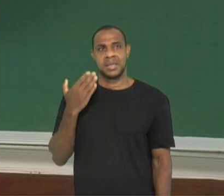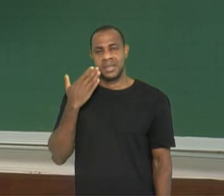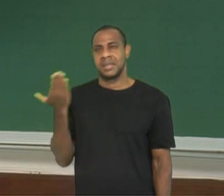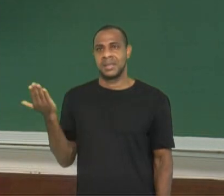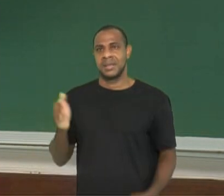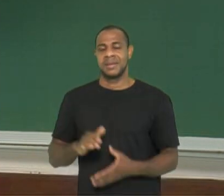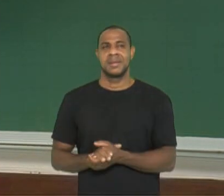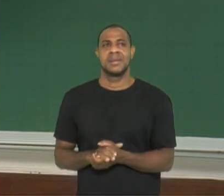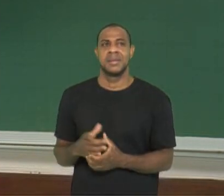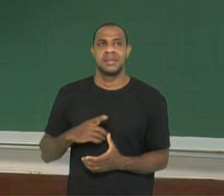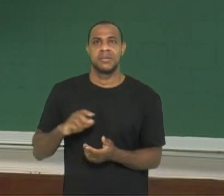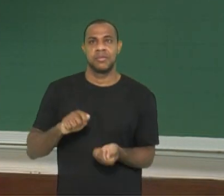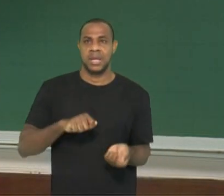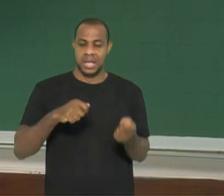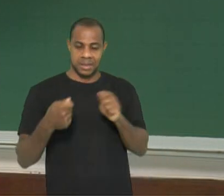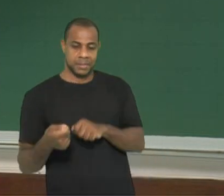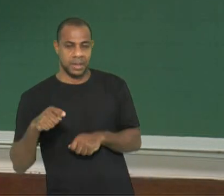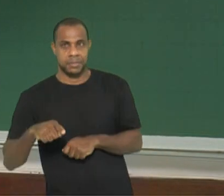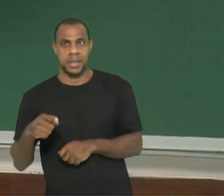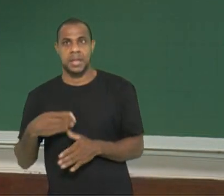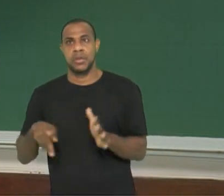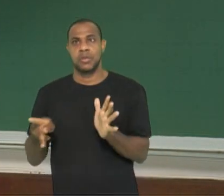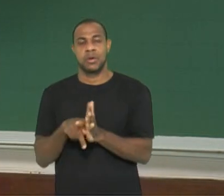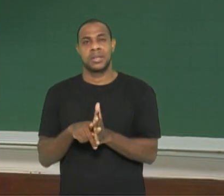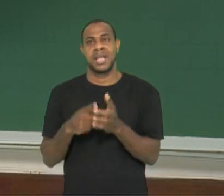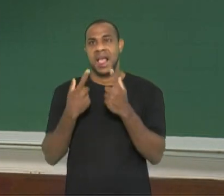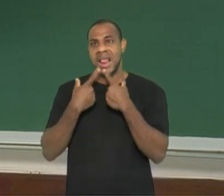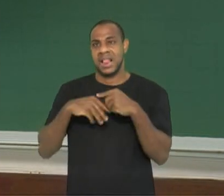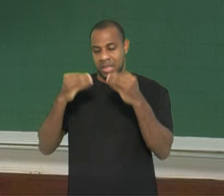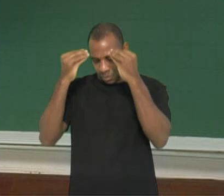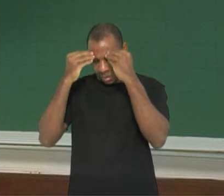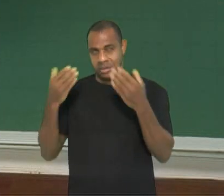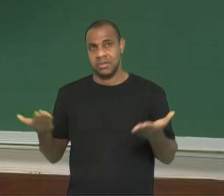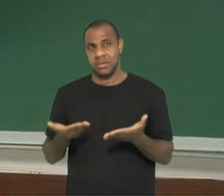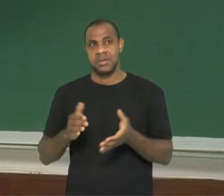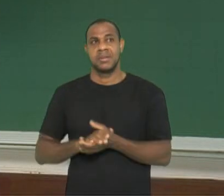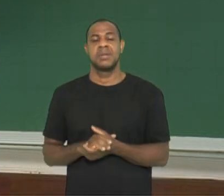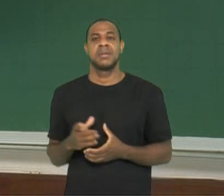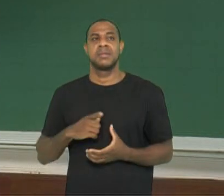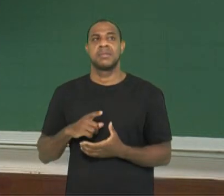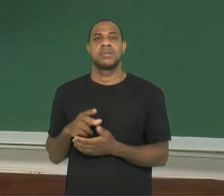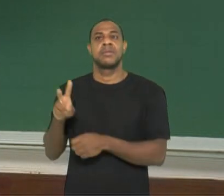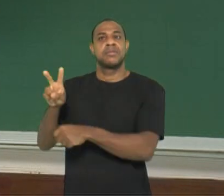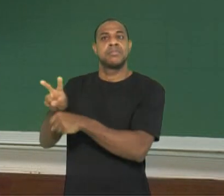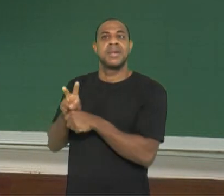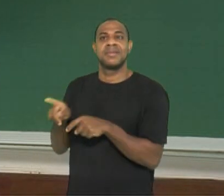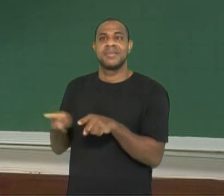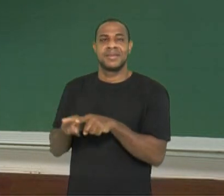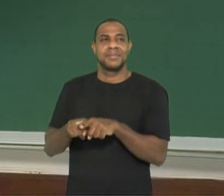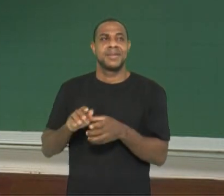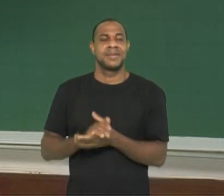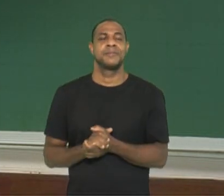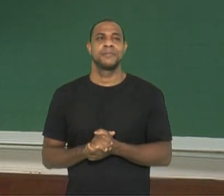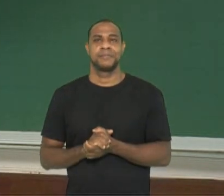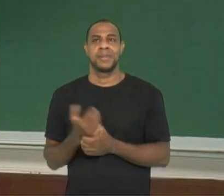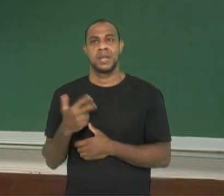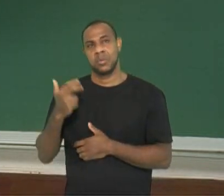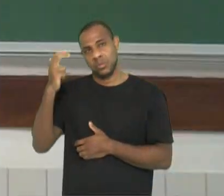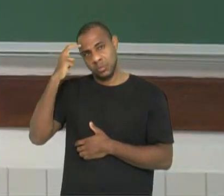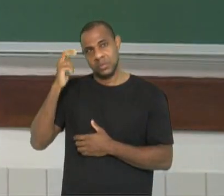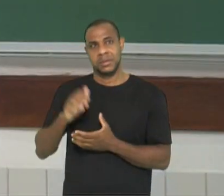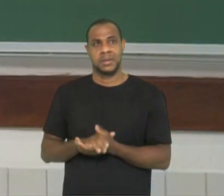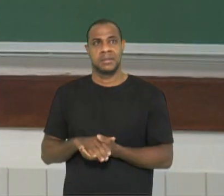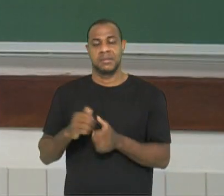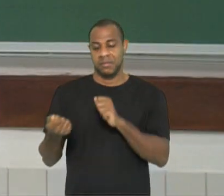palavra tupi, mas foi assimilado por a gente. Então a gente tem essa assimilação da cultura. Coisas em volta nós assimilamos e trazemos para nós.